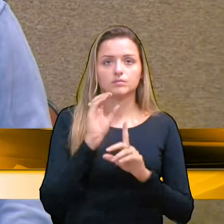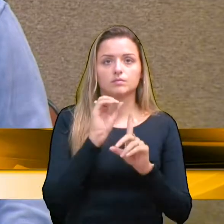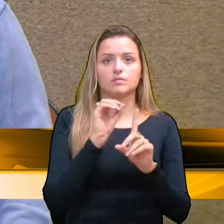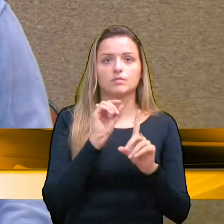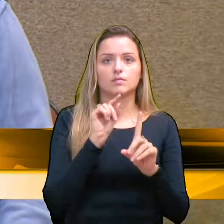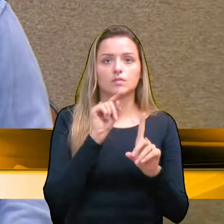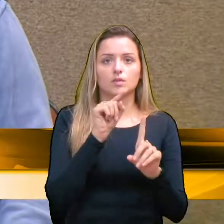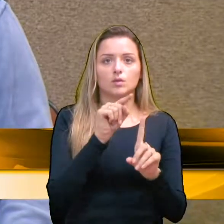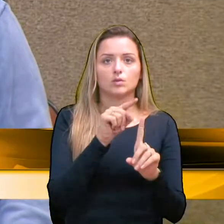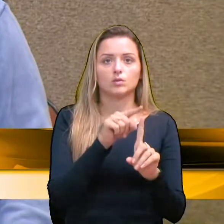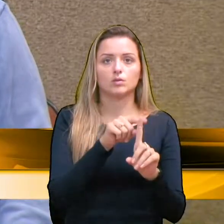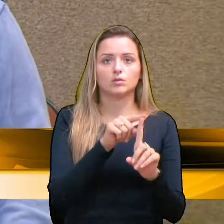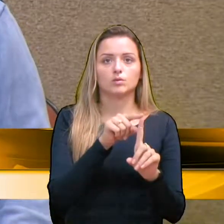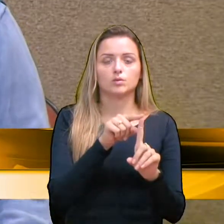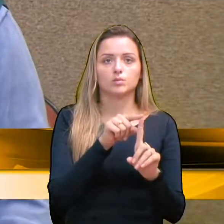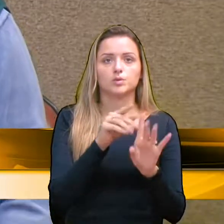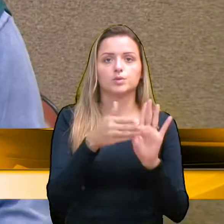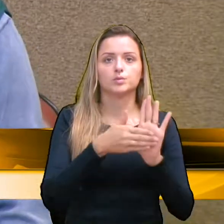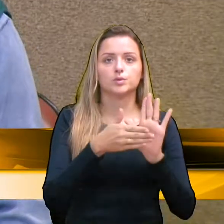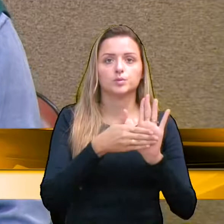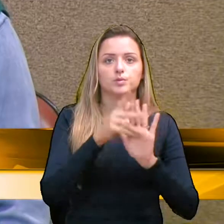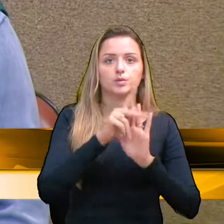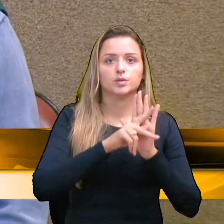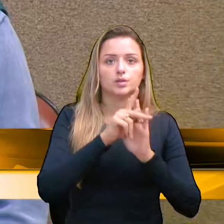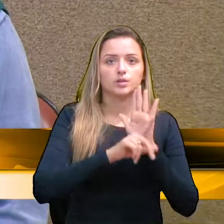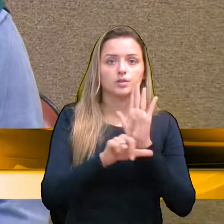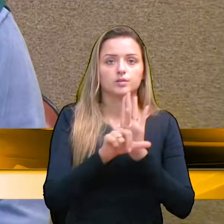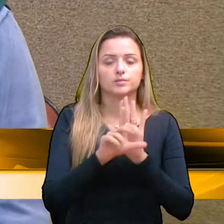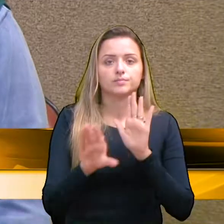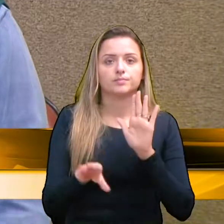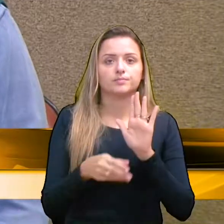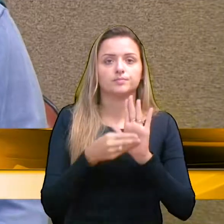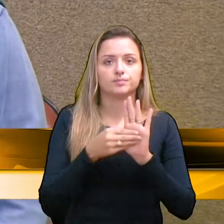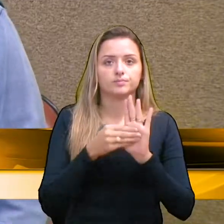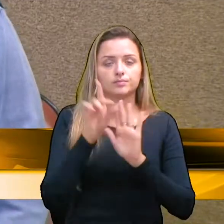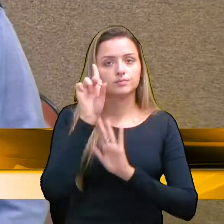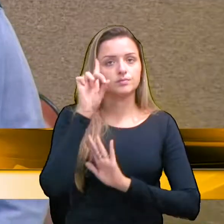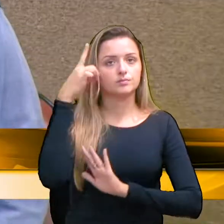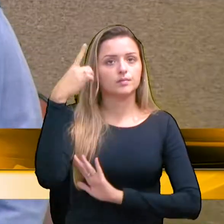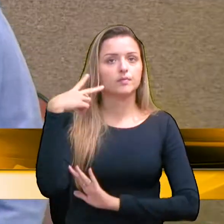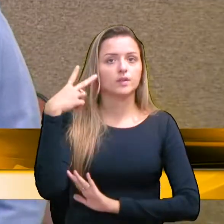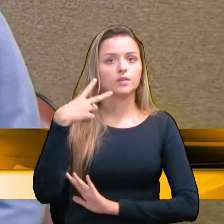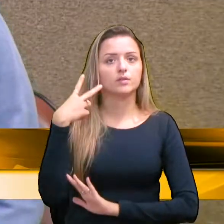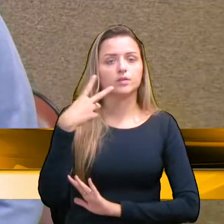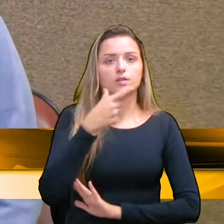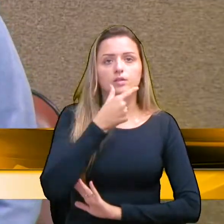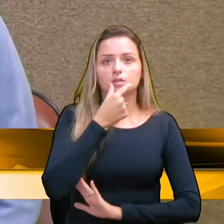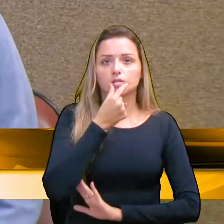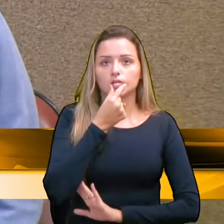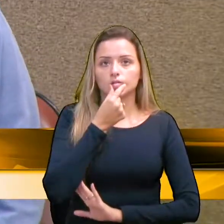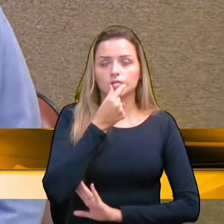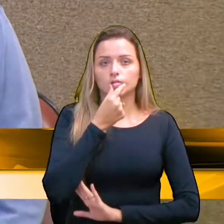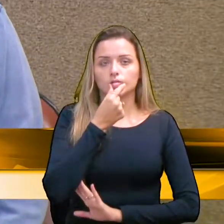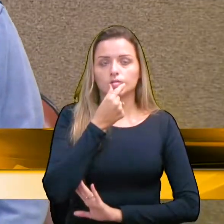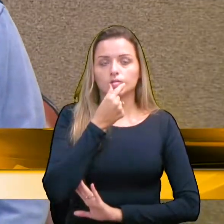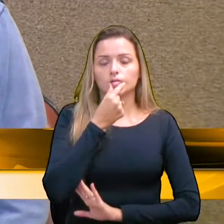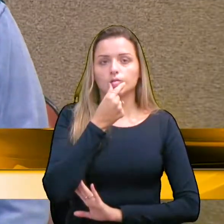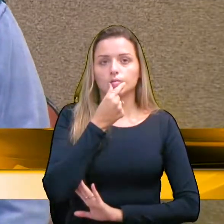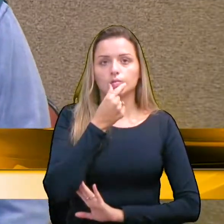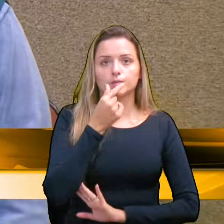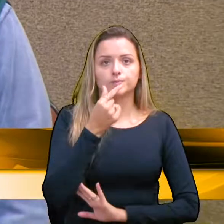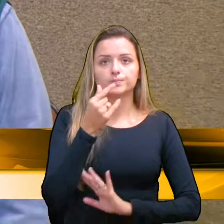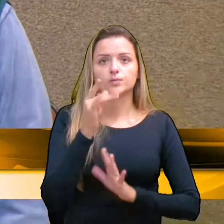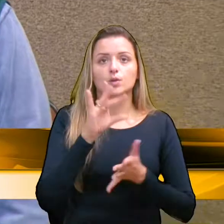objetiva o presente projeto de lei complementar de autoria do vereador Rodrigo Beltrão.